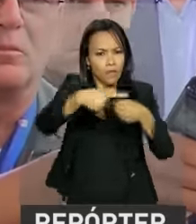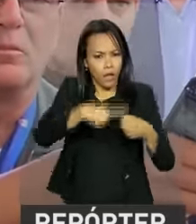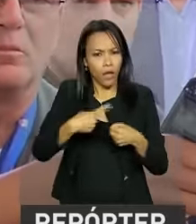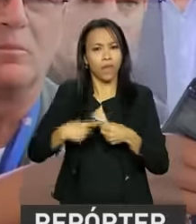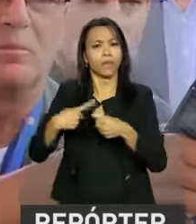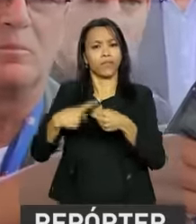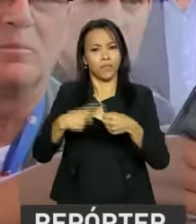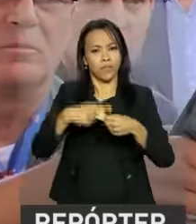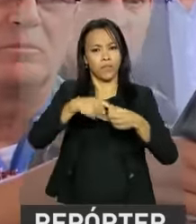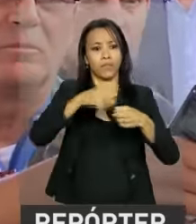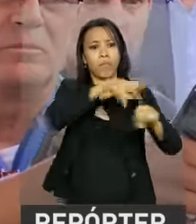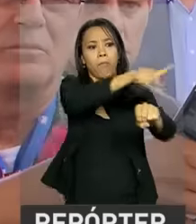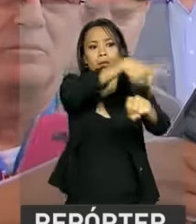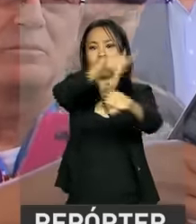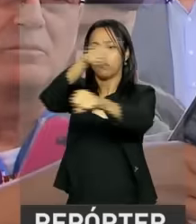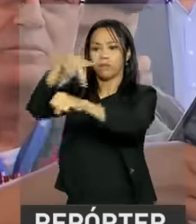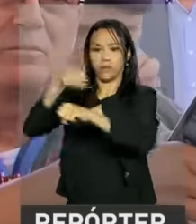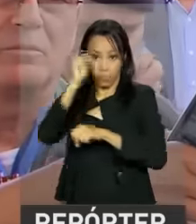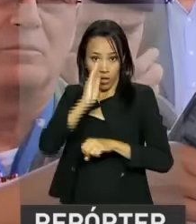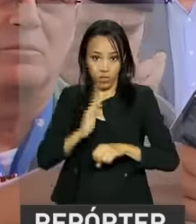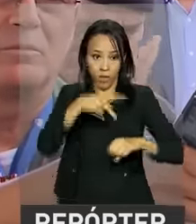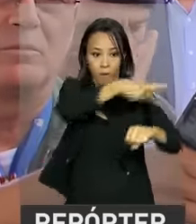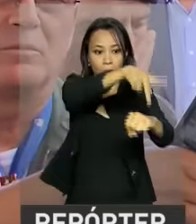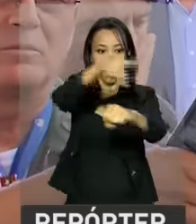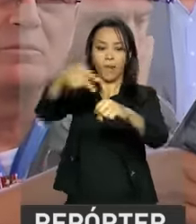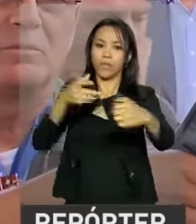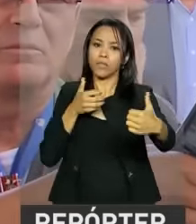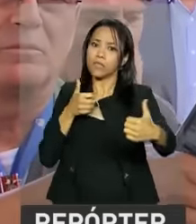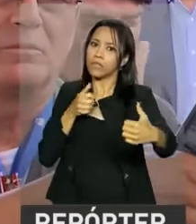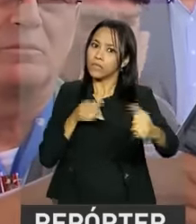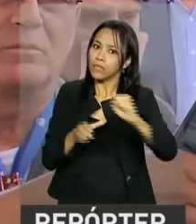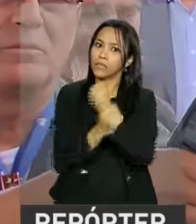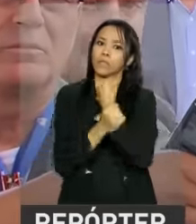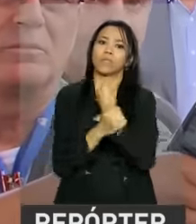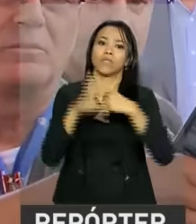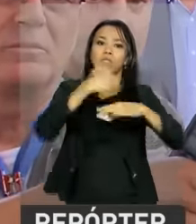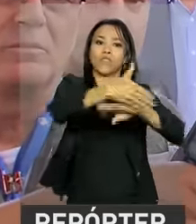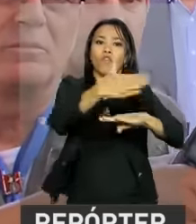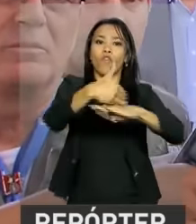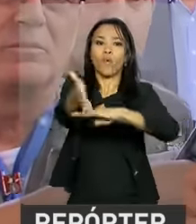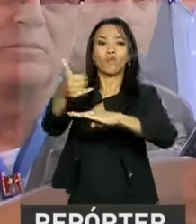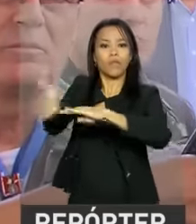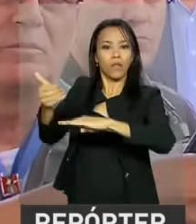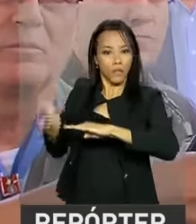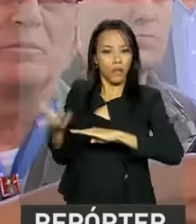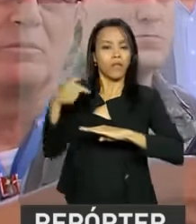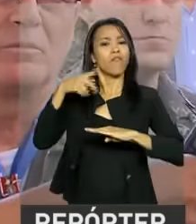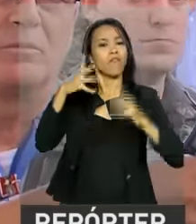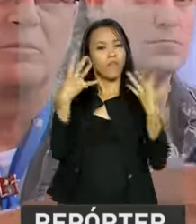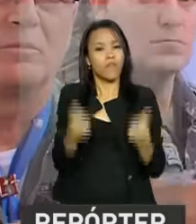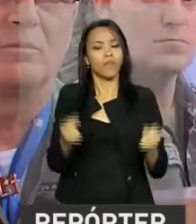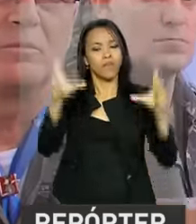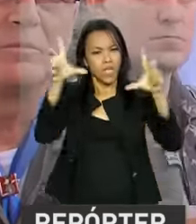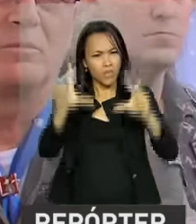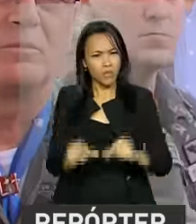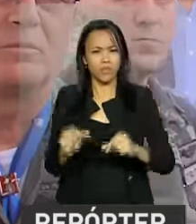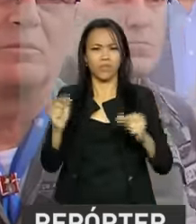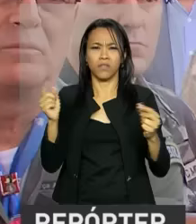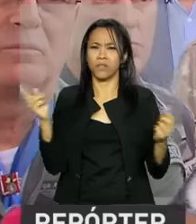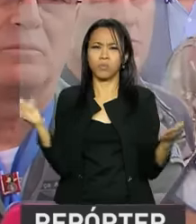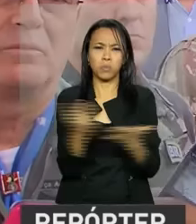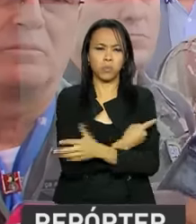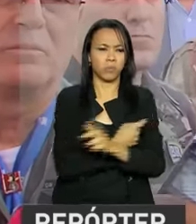porque é nelas e na defesa delas e na segurança delas que nós vamos conseguir reduzir esta onda de